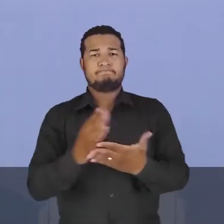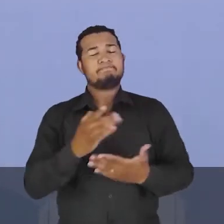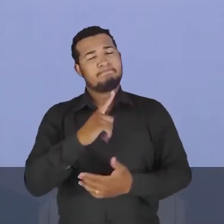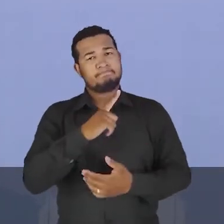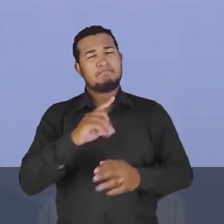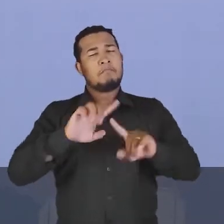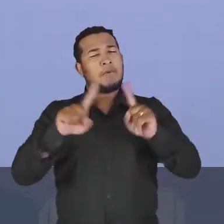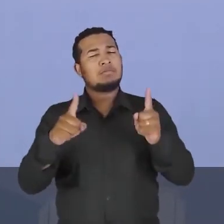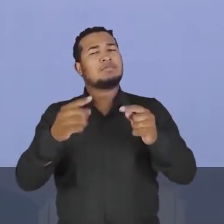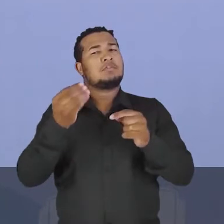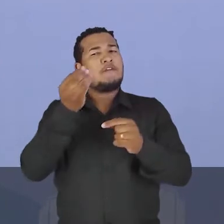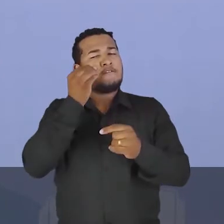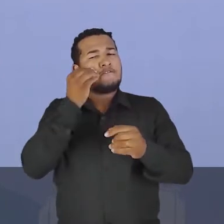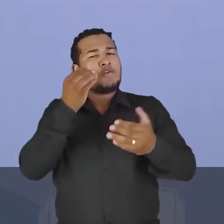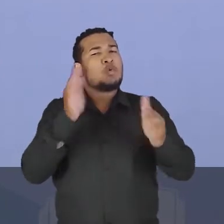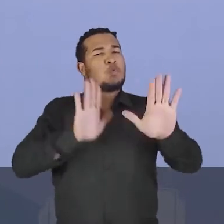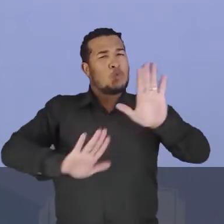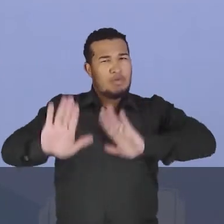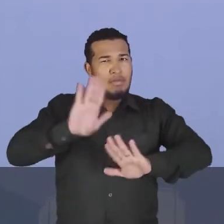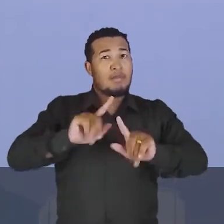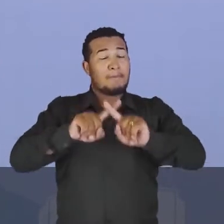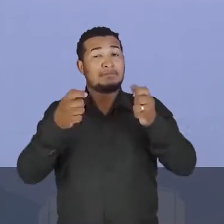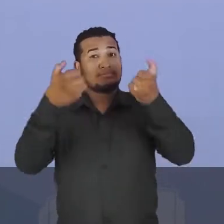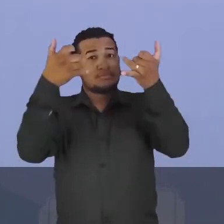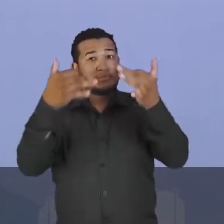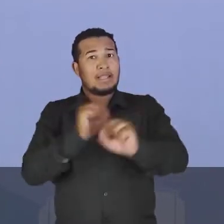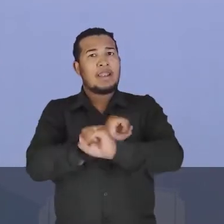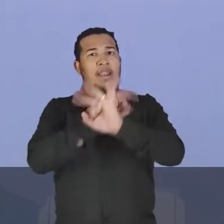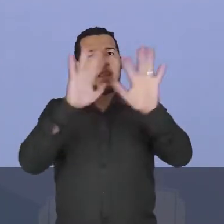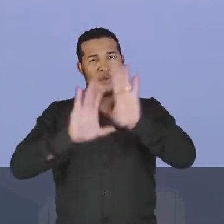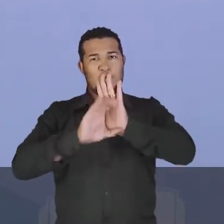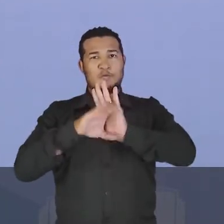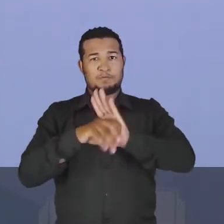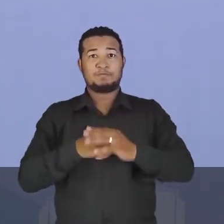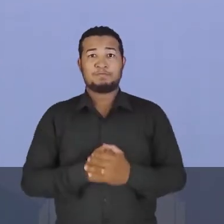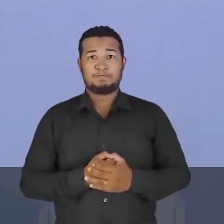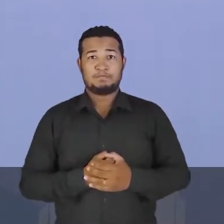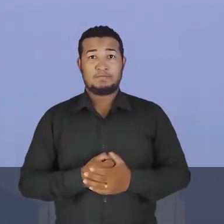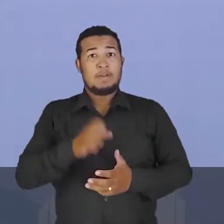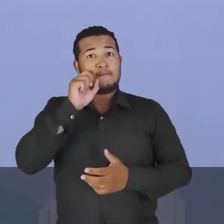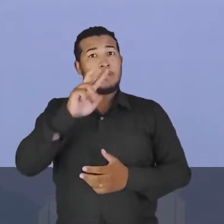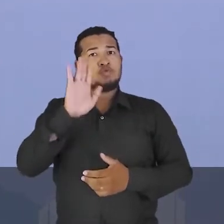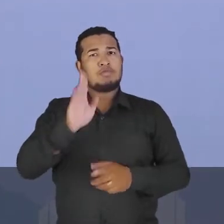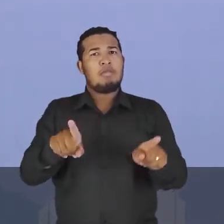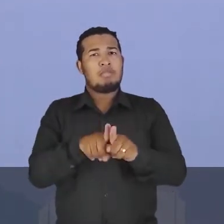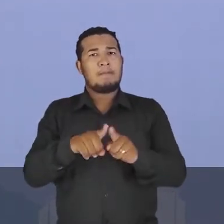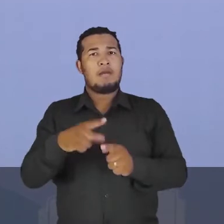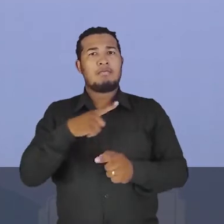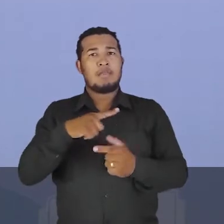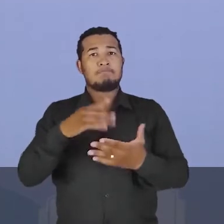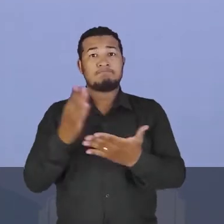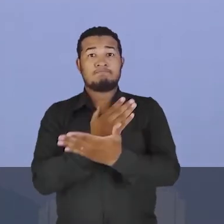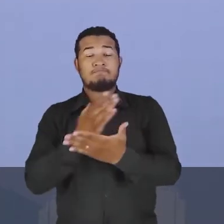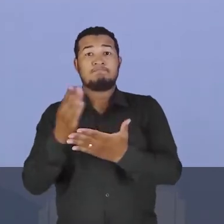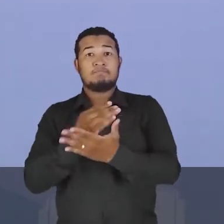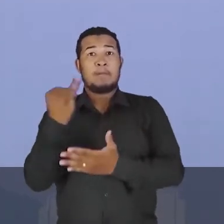com cuidado ao longo dessa aula, mas que já fique claro aqui essa ideia. E como nós vimos aqui, alguns princípios importantes